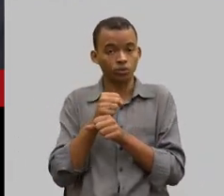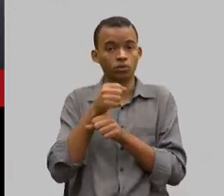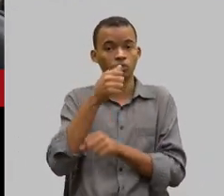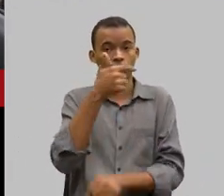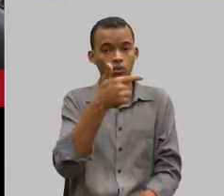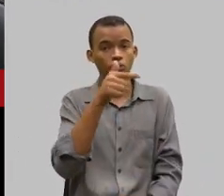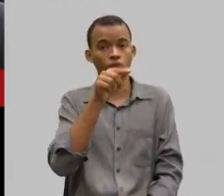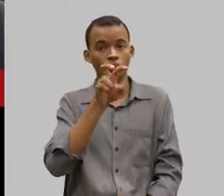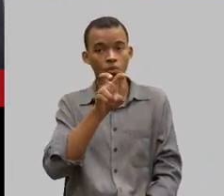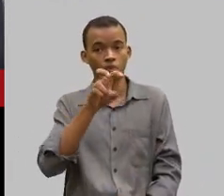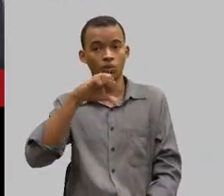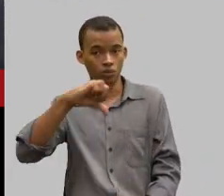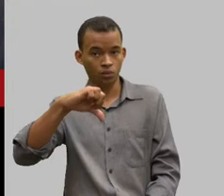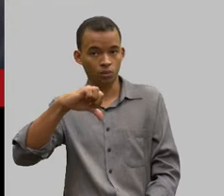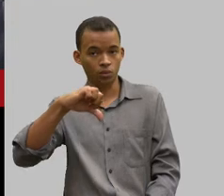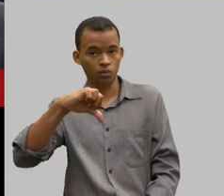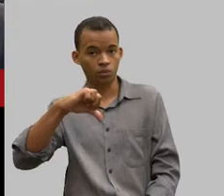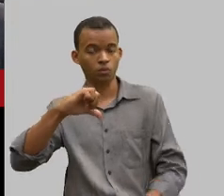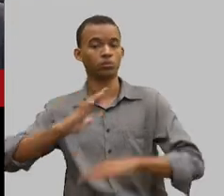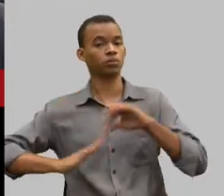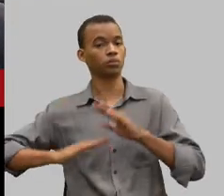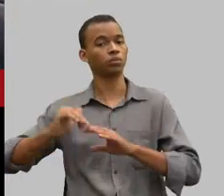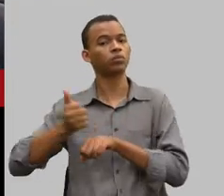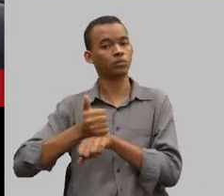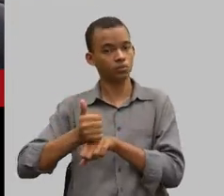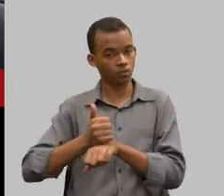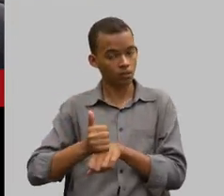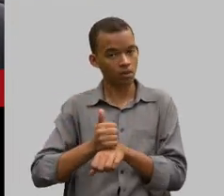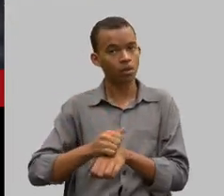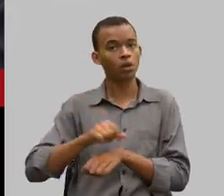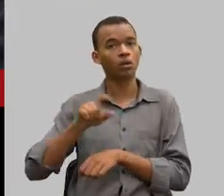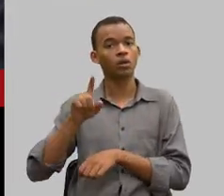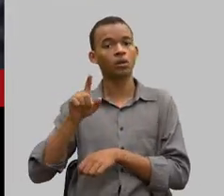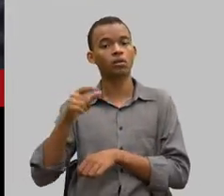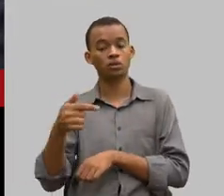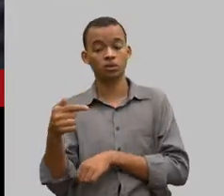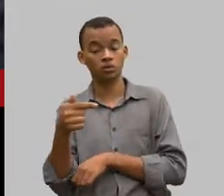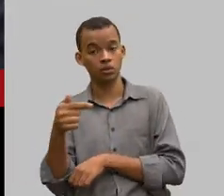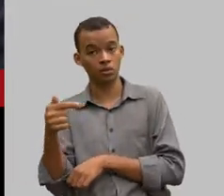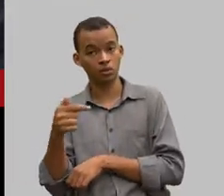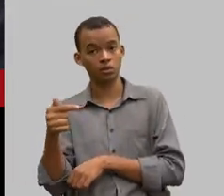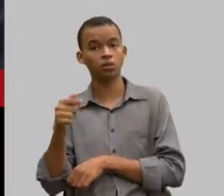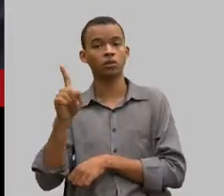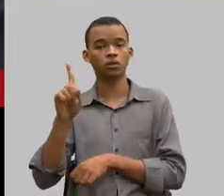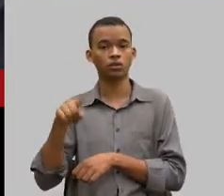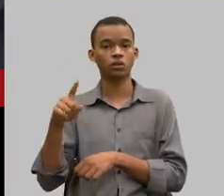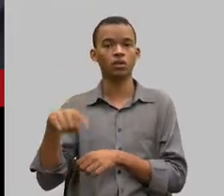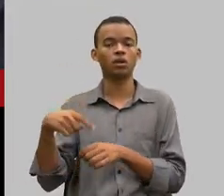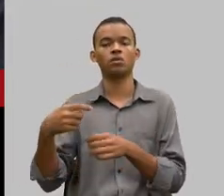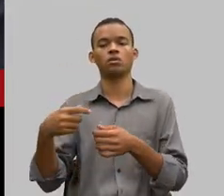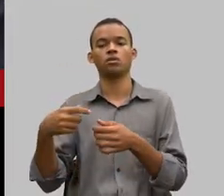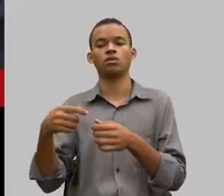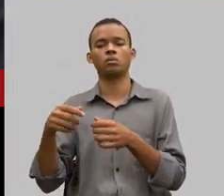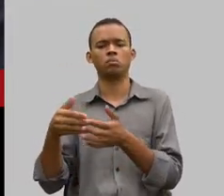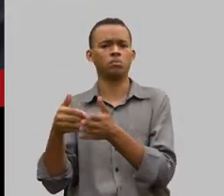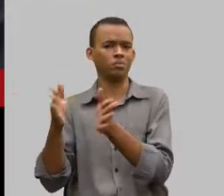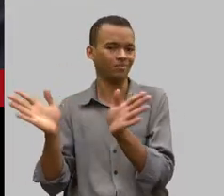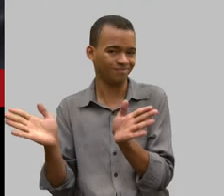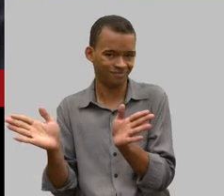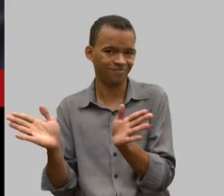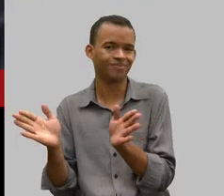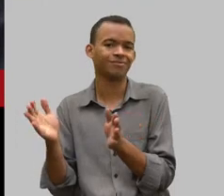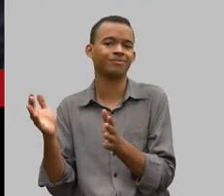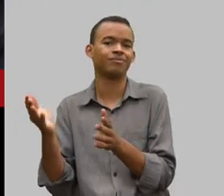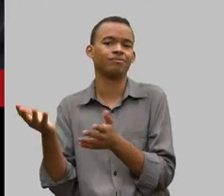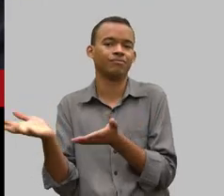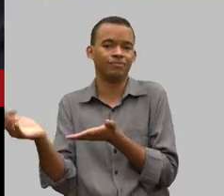259 funcionários sendo 77 acamento amplo incluindo os funcionários da casa que são